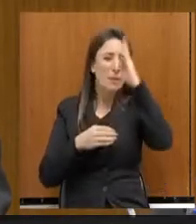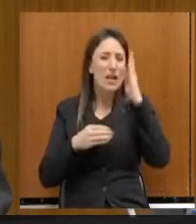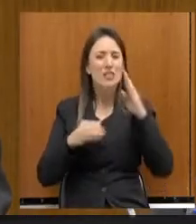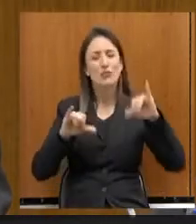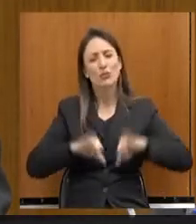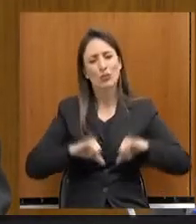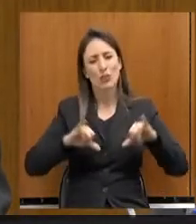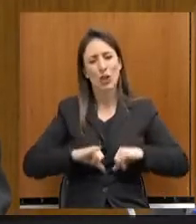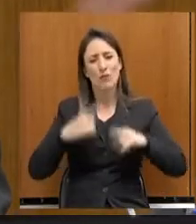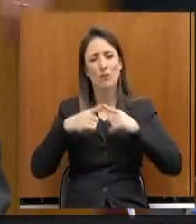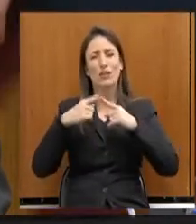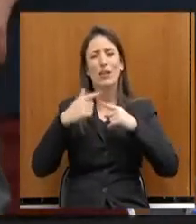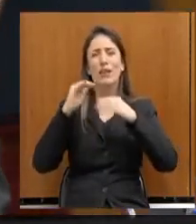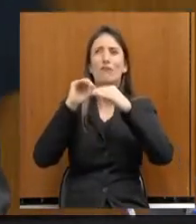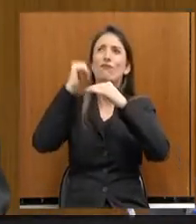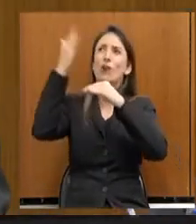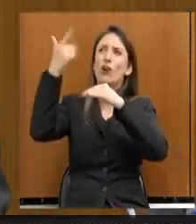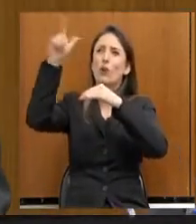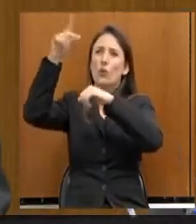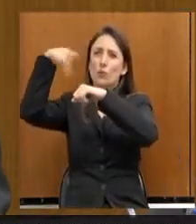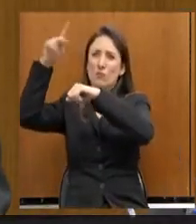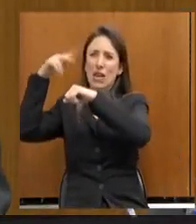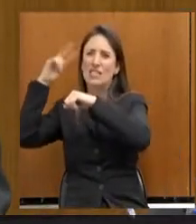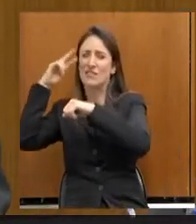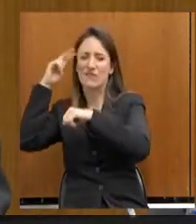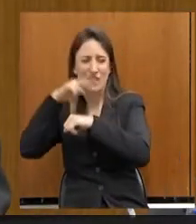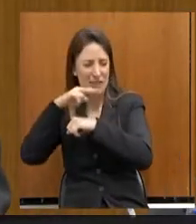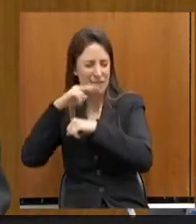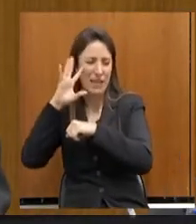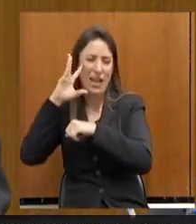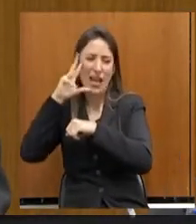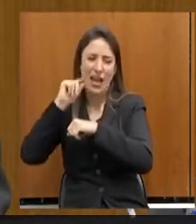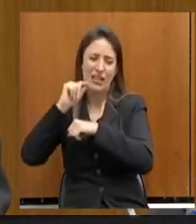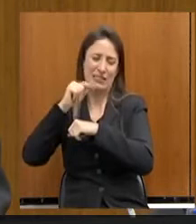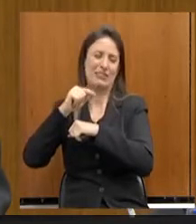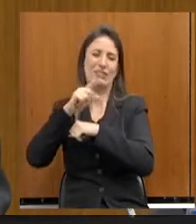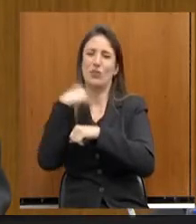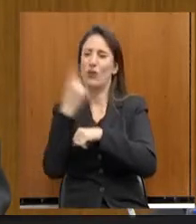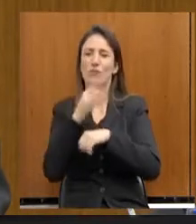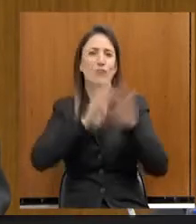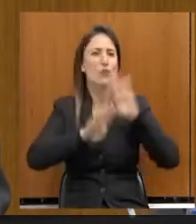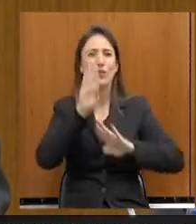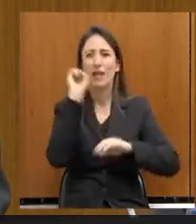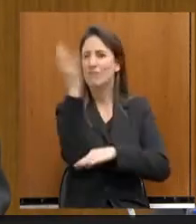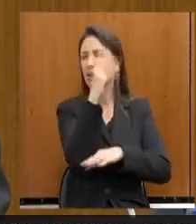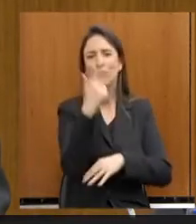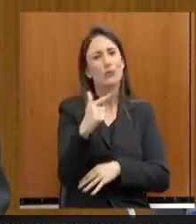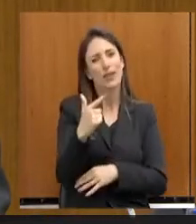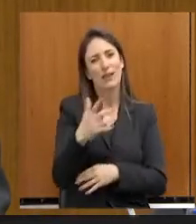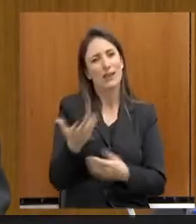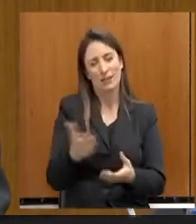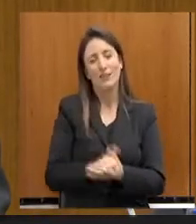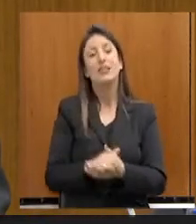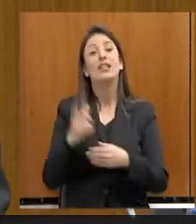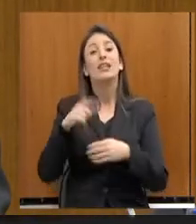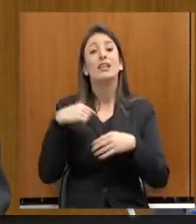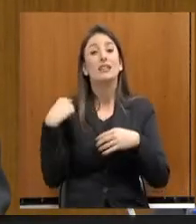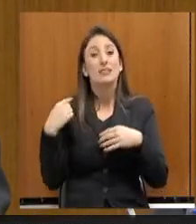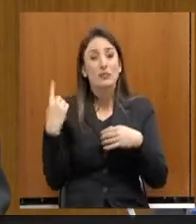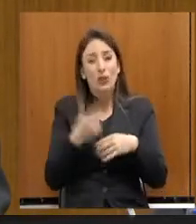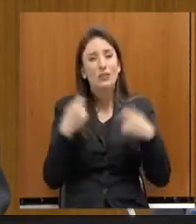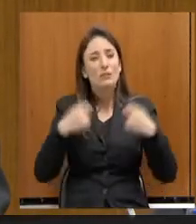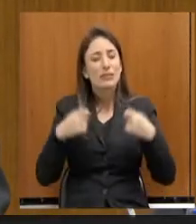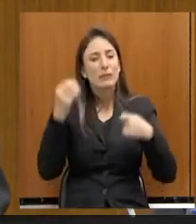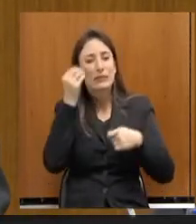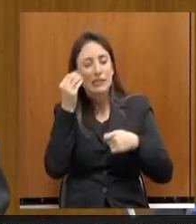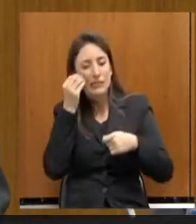do nosso meio ambiente e nós precisamos tomar um rumo e fazer as